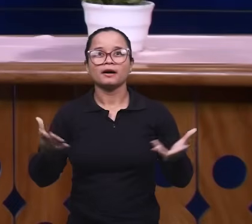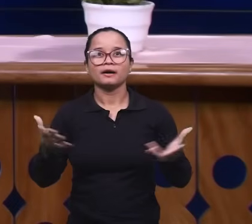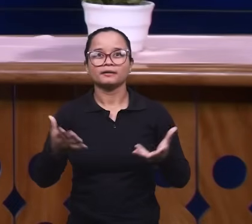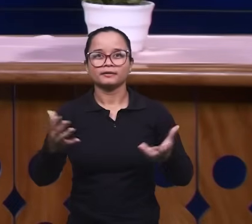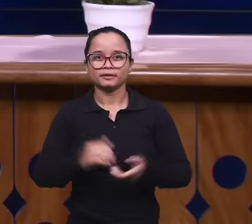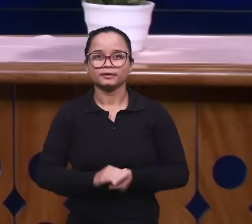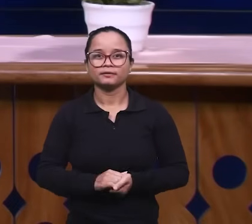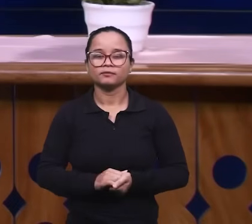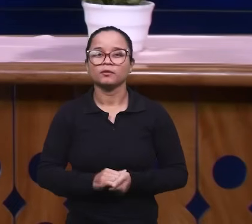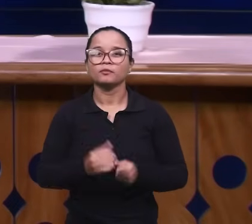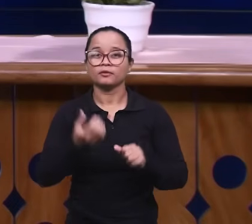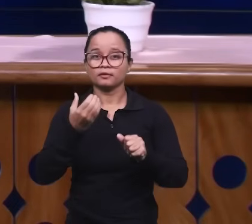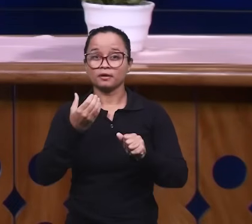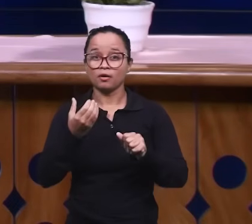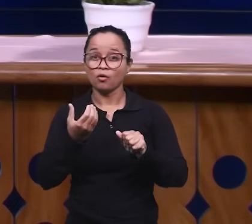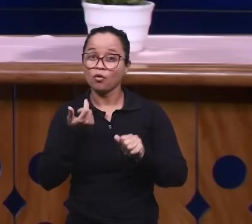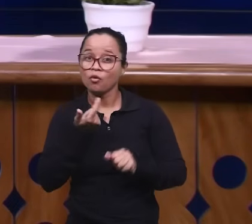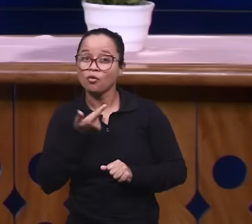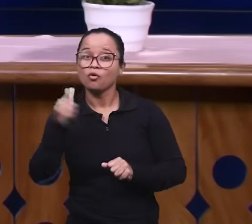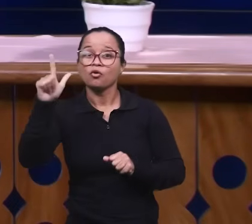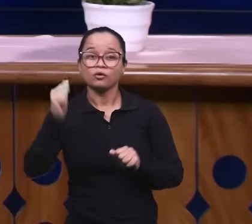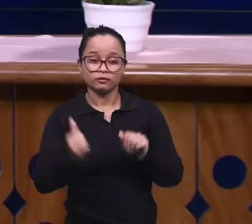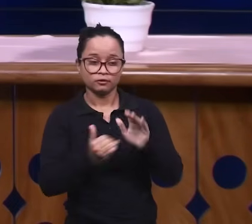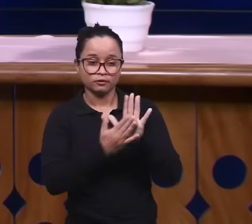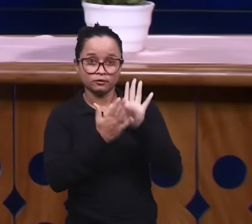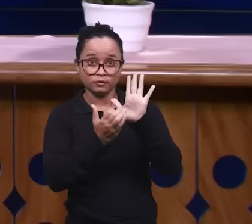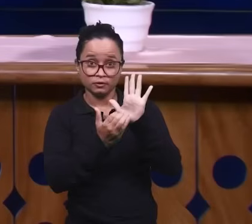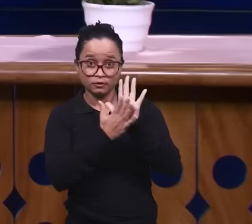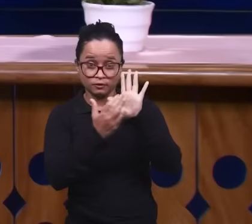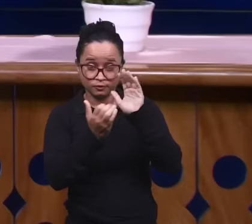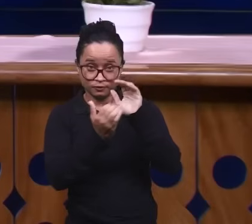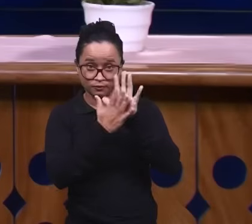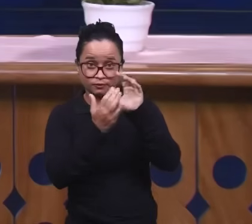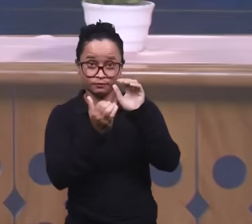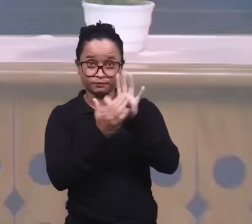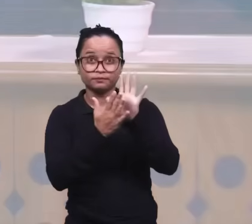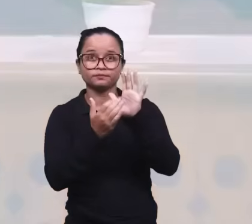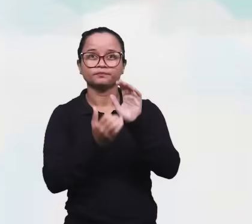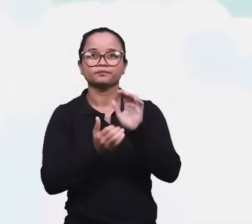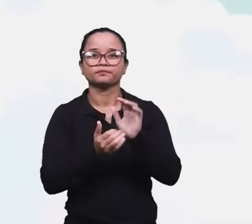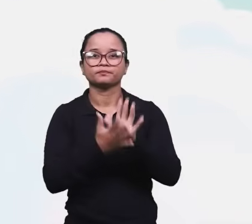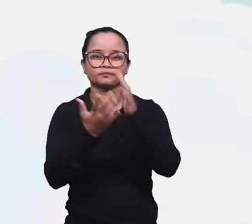Estaremos também cantando mais um louvor ao Senhor.